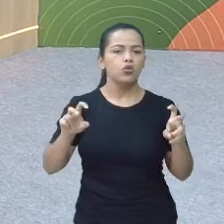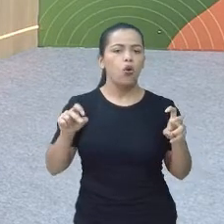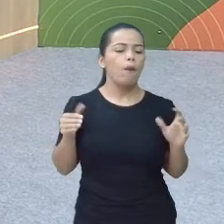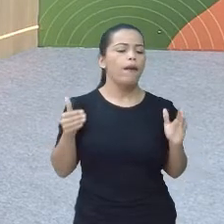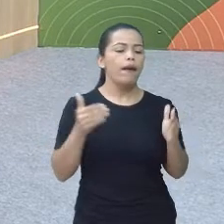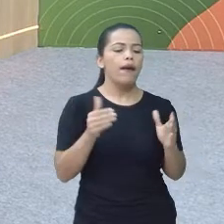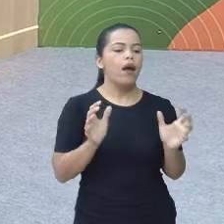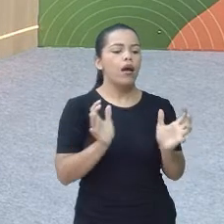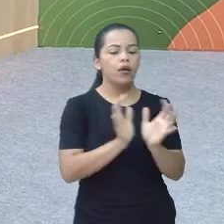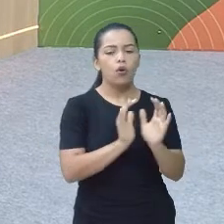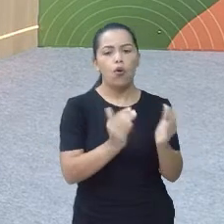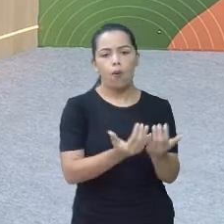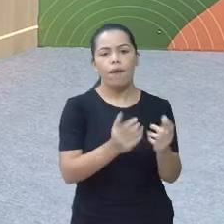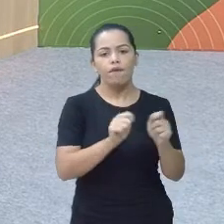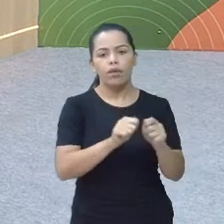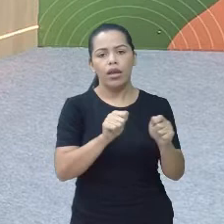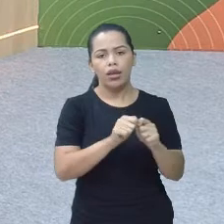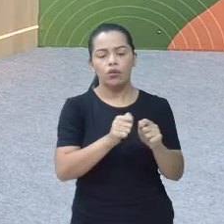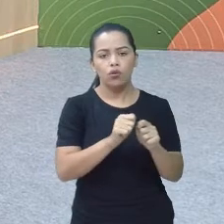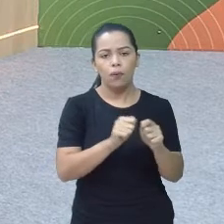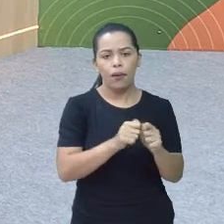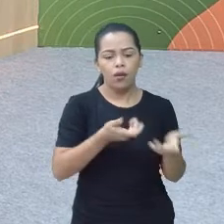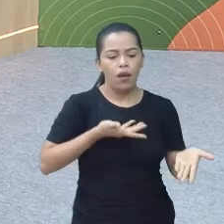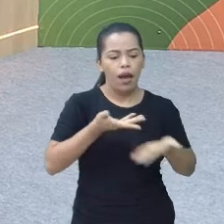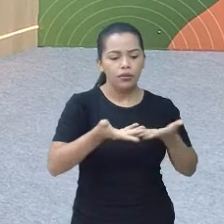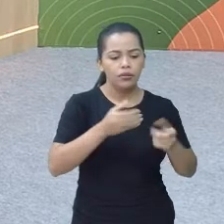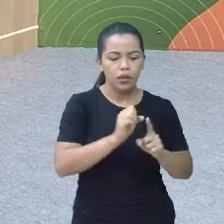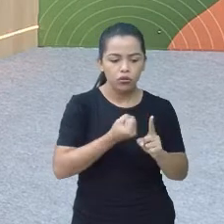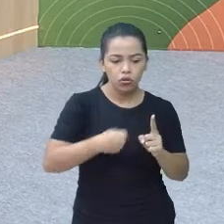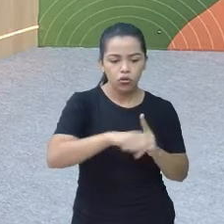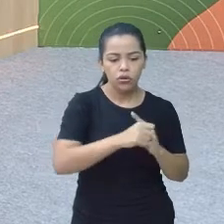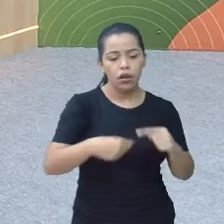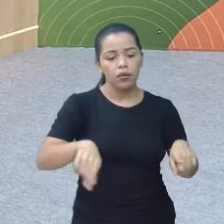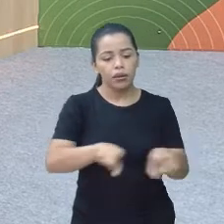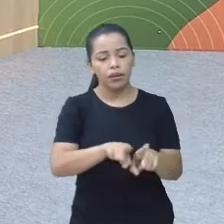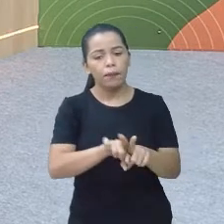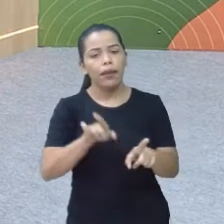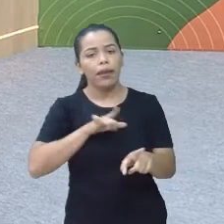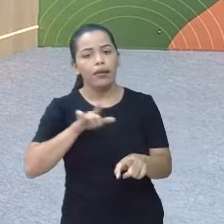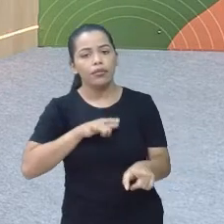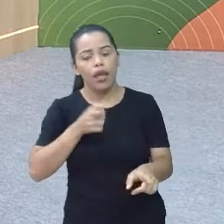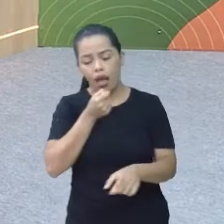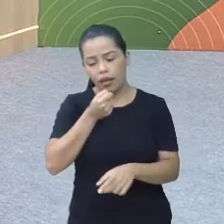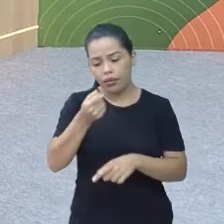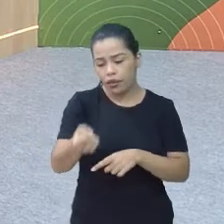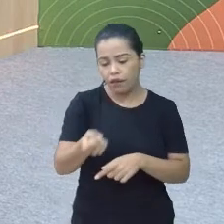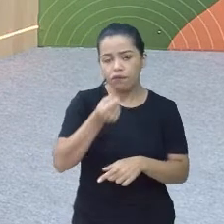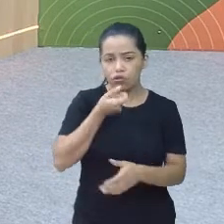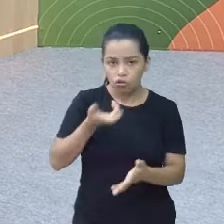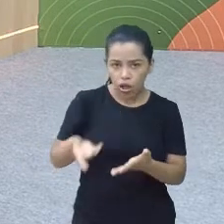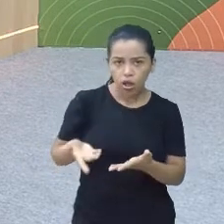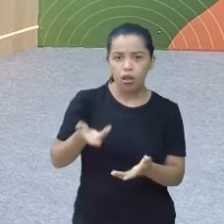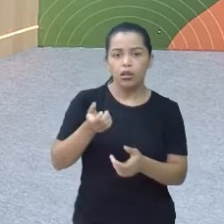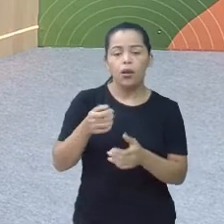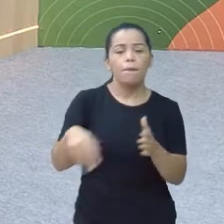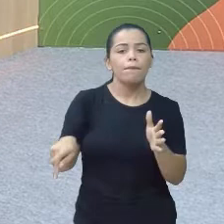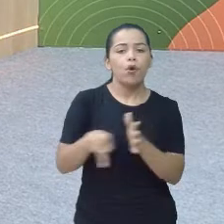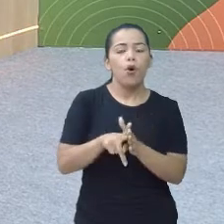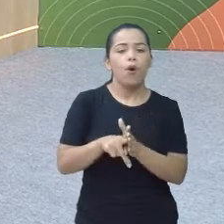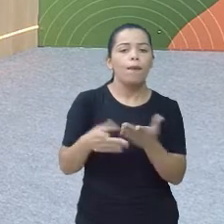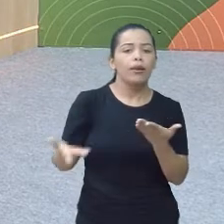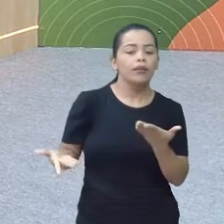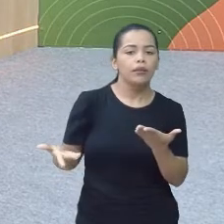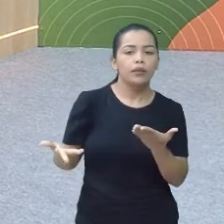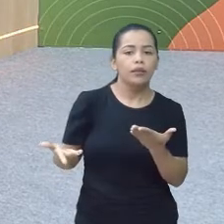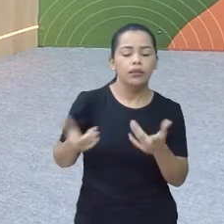pelo assistente social. E nós temos a entrevista de emprego, né? Essa é fácil e autoexplicativa de entender, é quando você está precisando